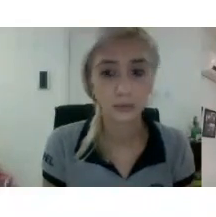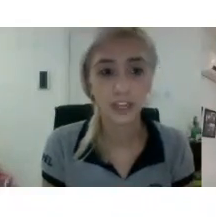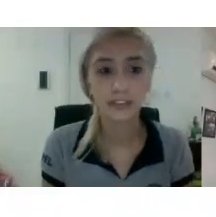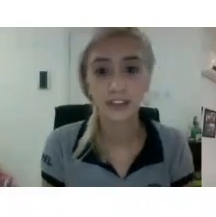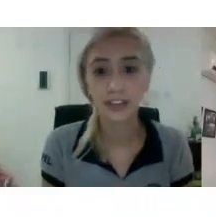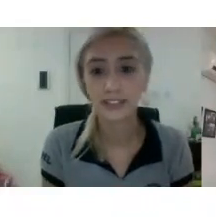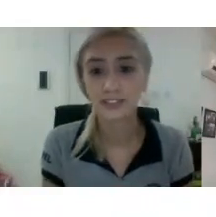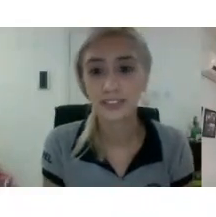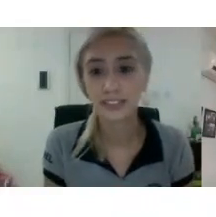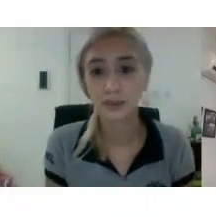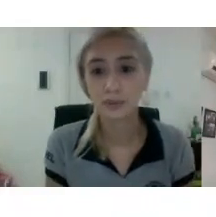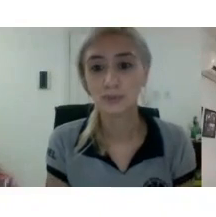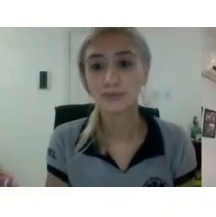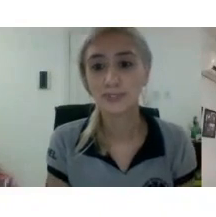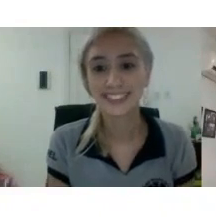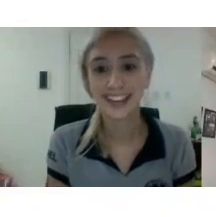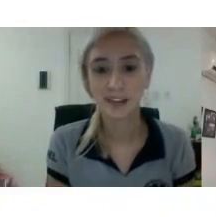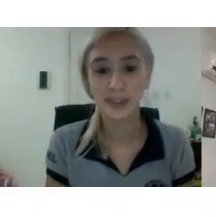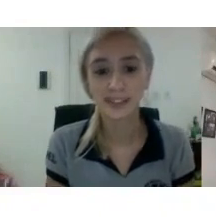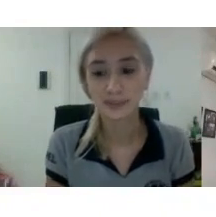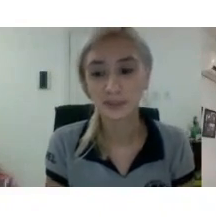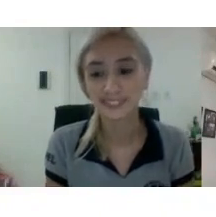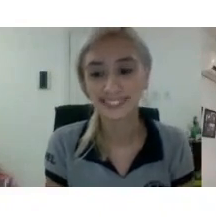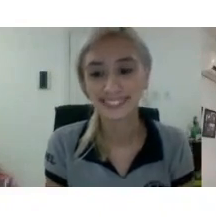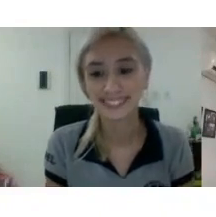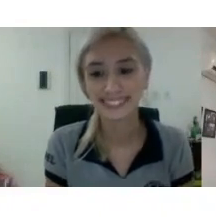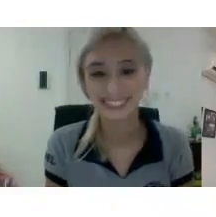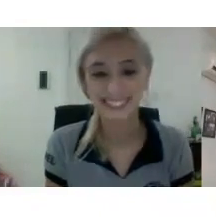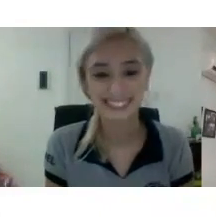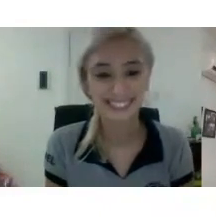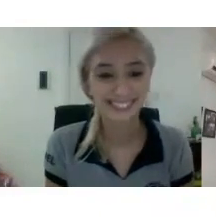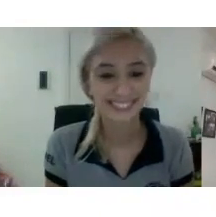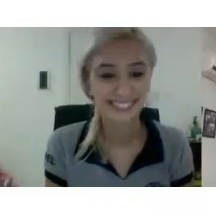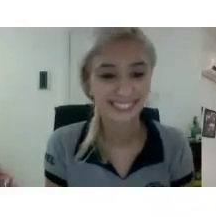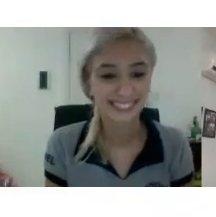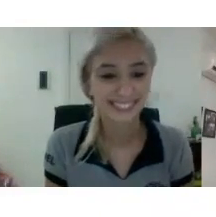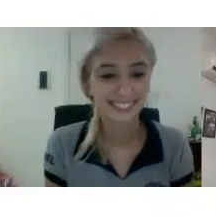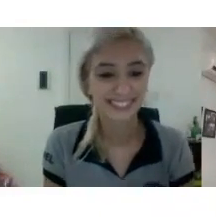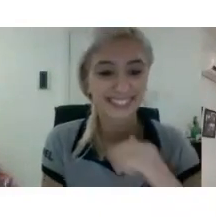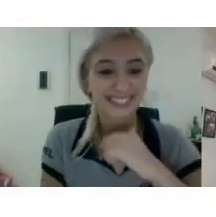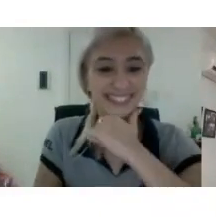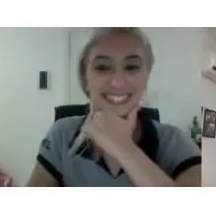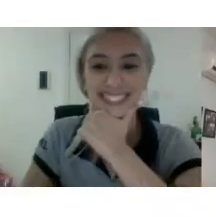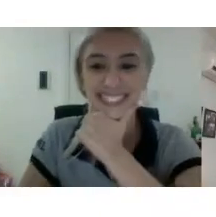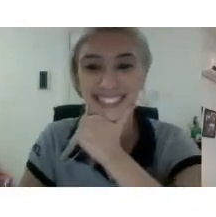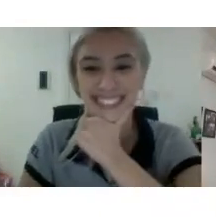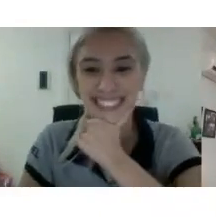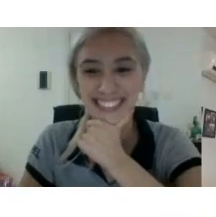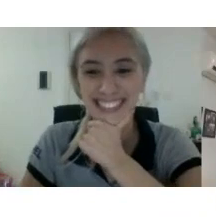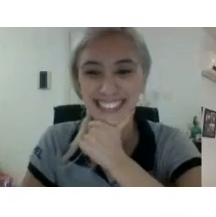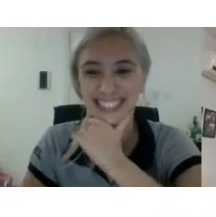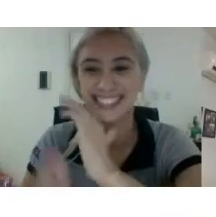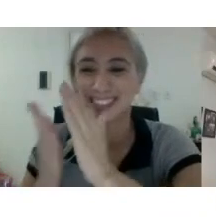Então, Jennifer, queres fazer um encerramento? Sim, era para eu coordenar e quem coordenou foi a